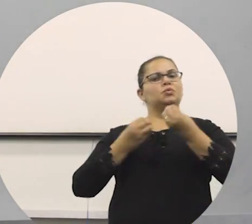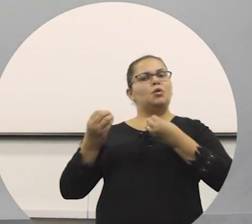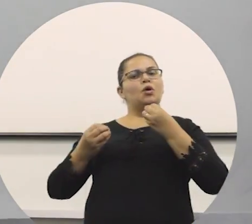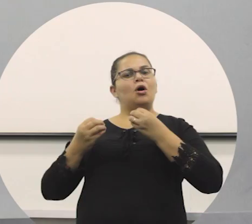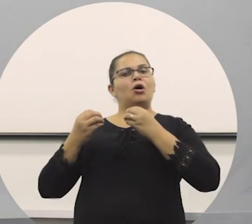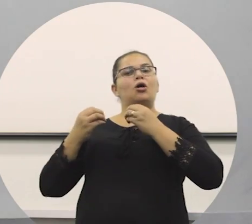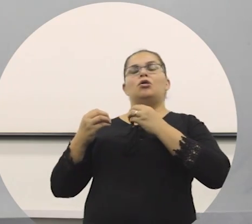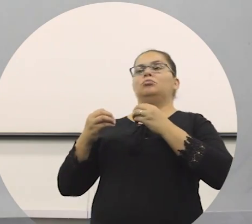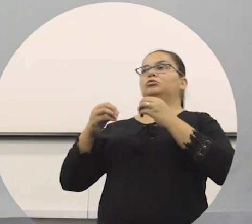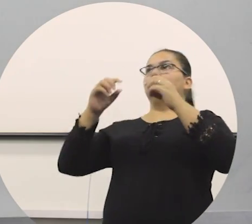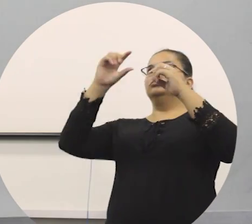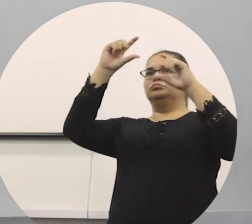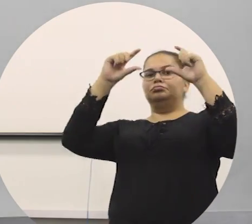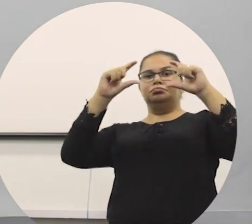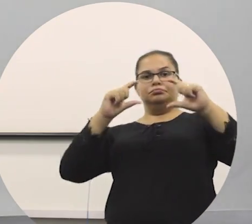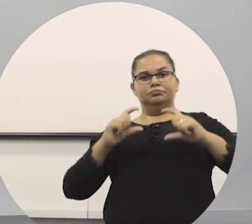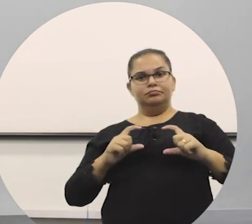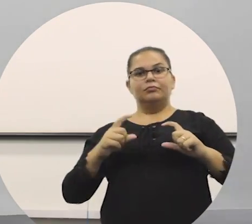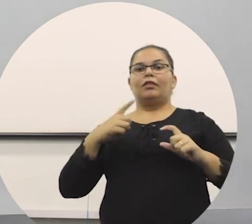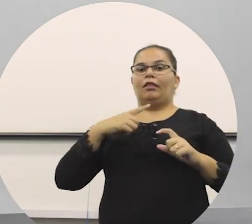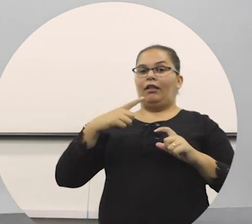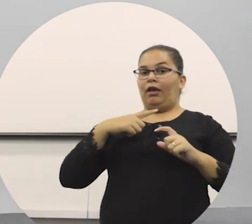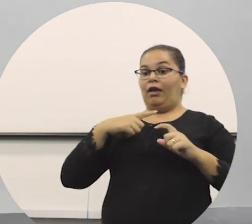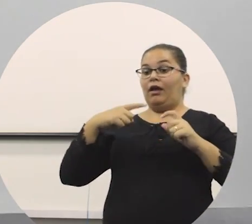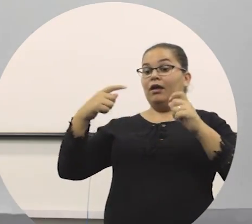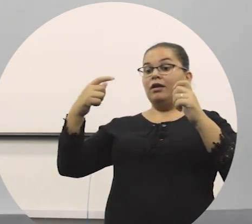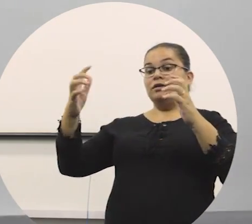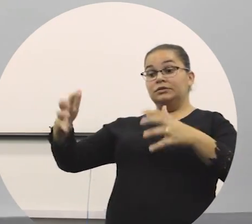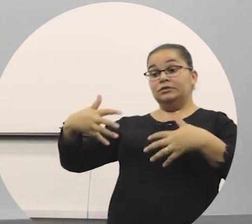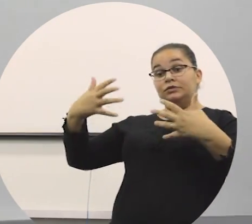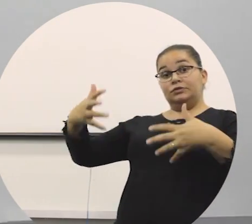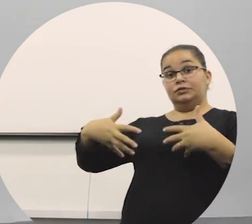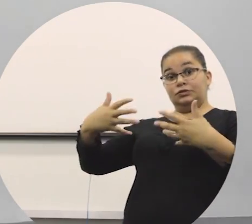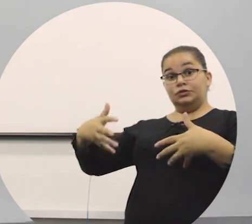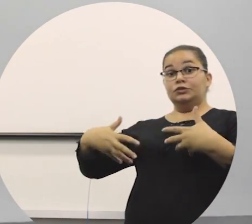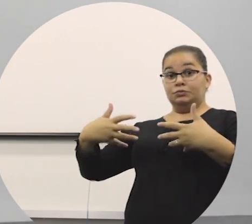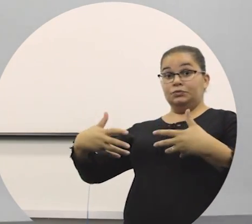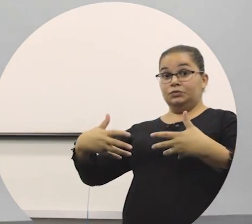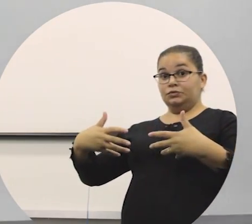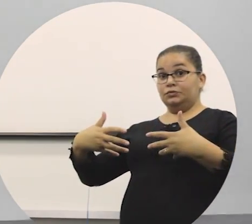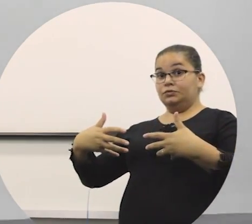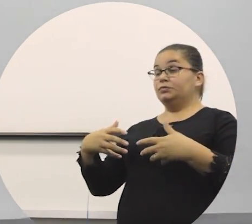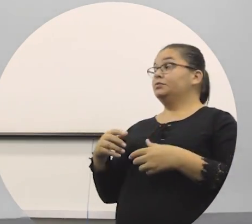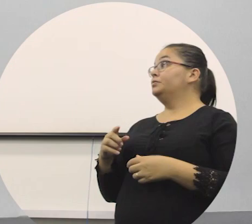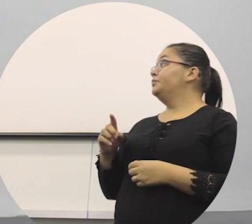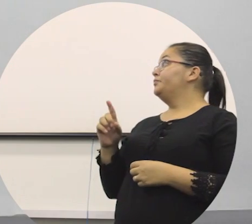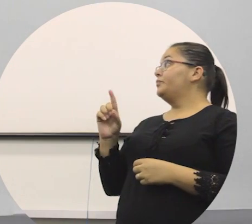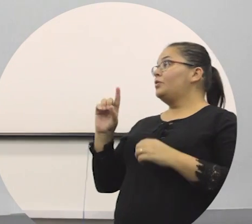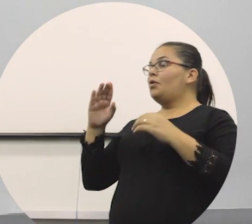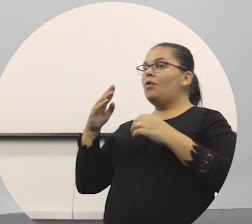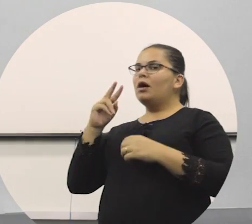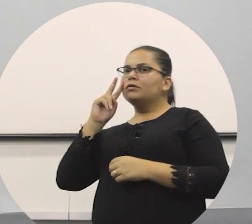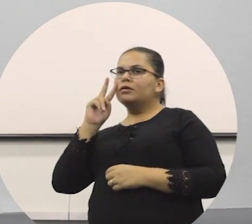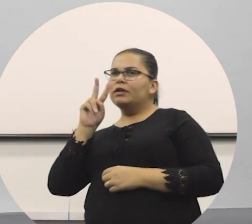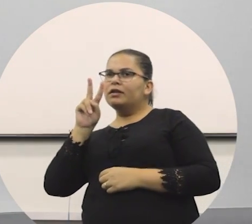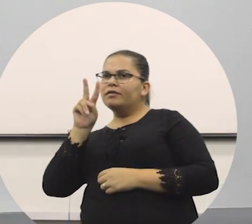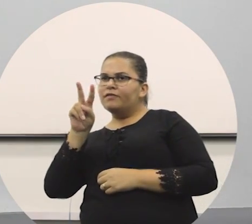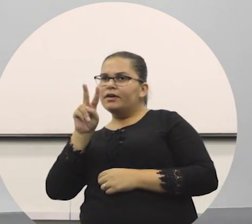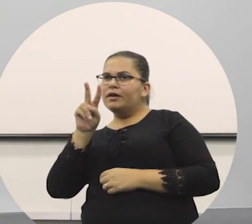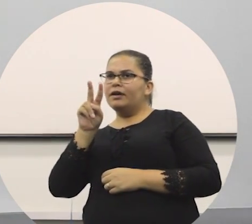Ele está recebendo este estímulo, não é isso? Quando ele recebe esta, ele observa essa sequência